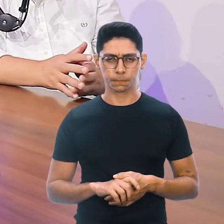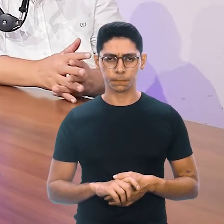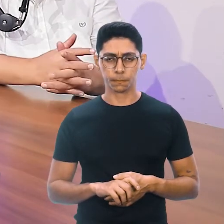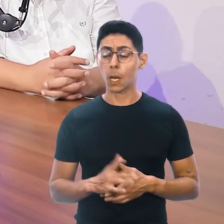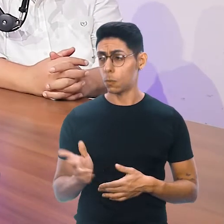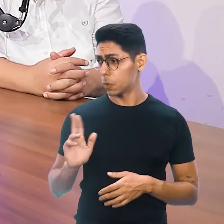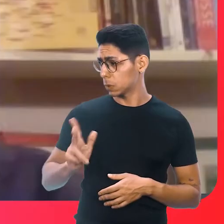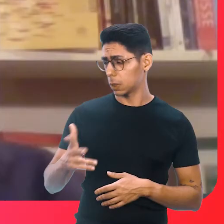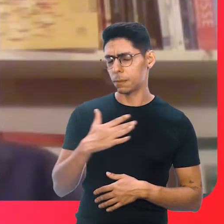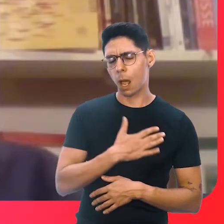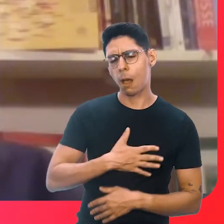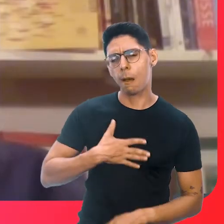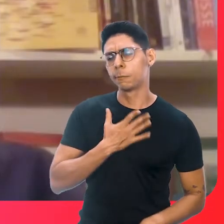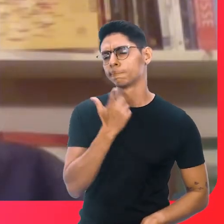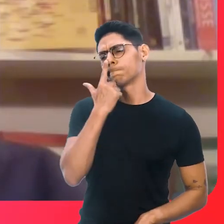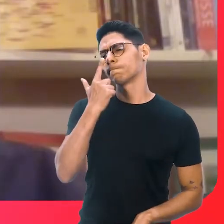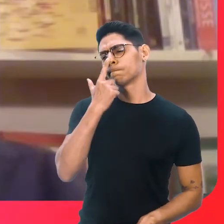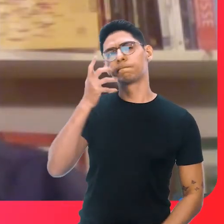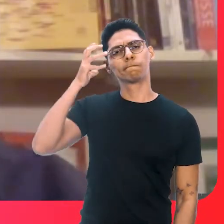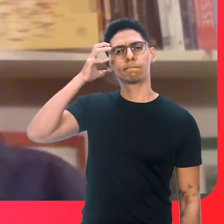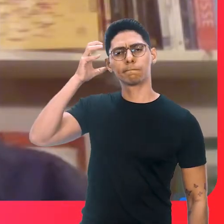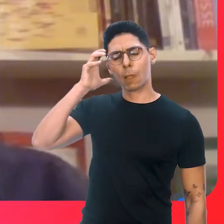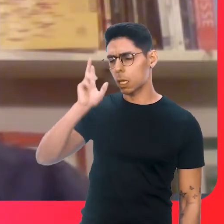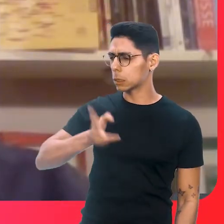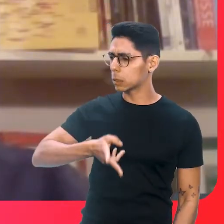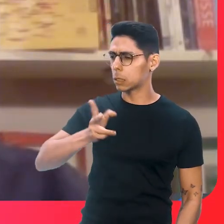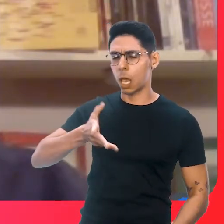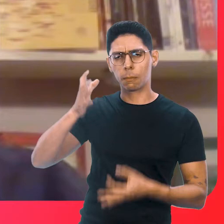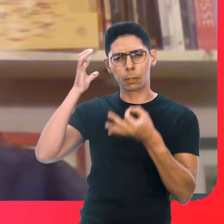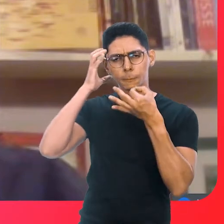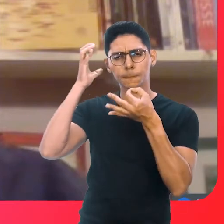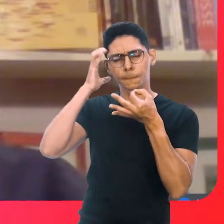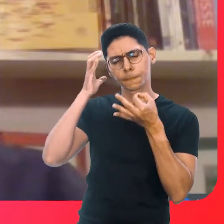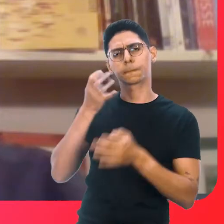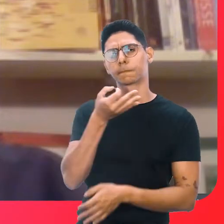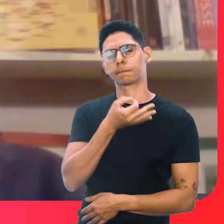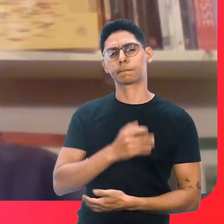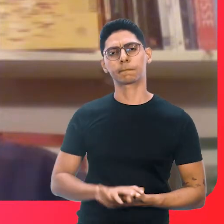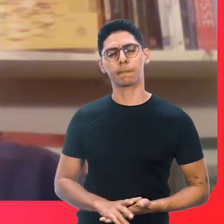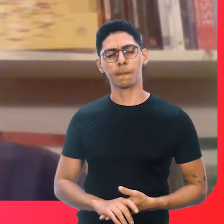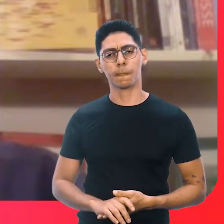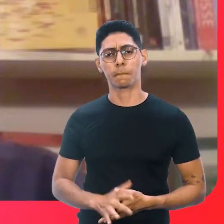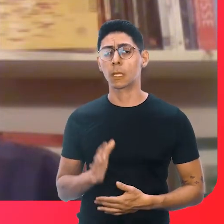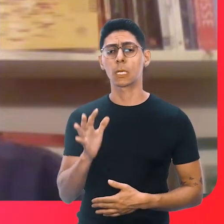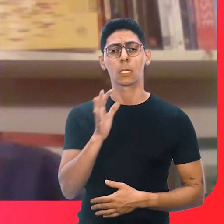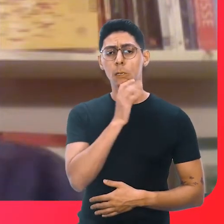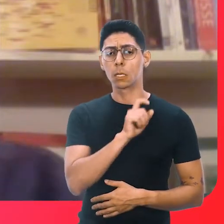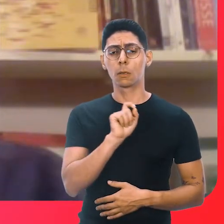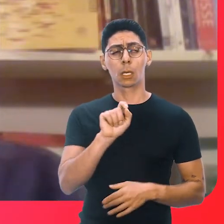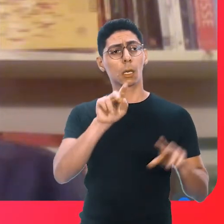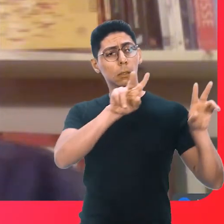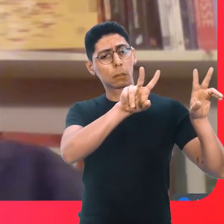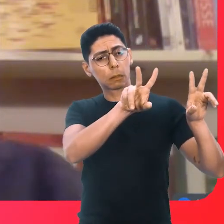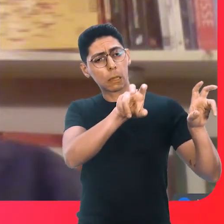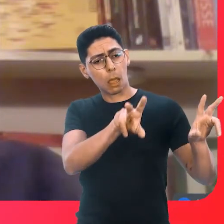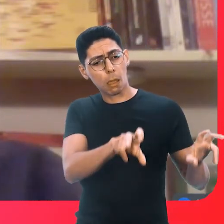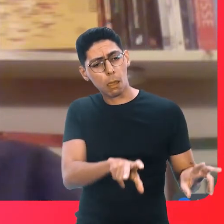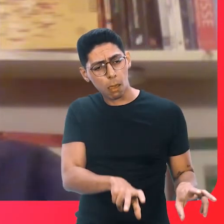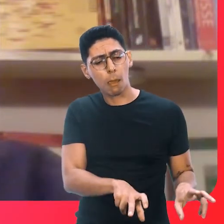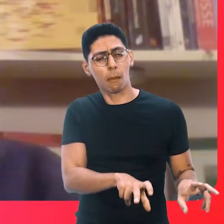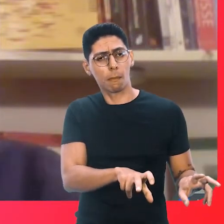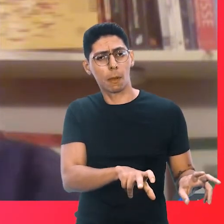de rádio. Sim. Sempre gostei muito de rádio. E aí achava que as questões ligadas às pessoas com deficiência tinham que